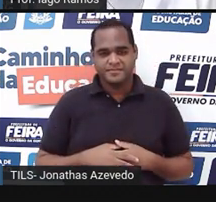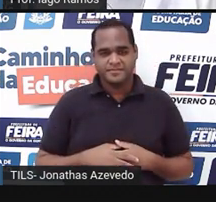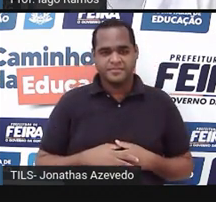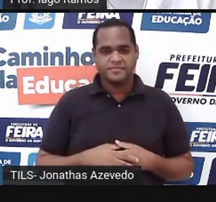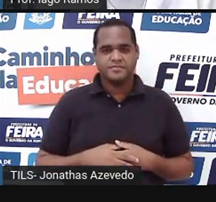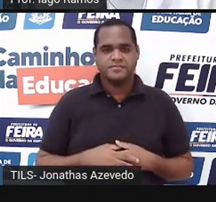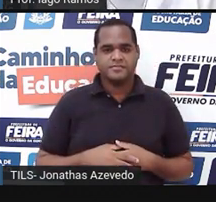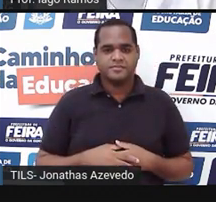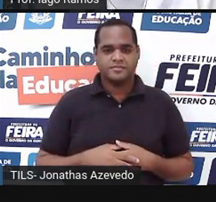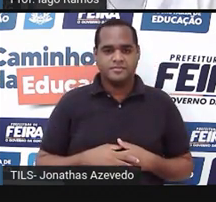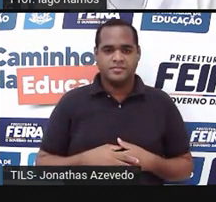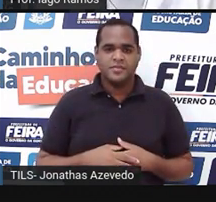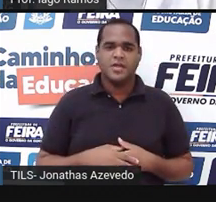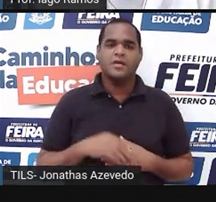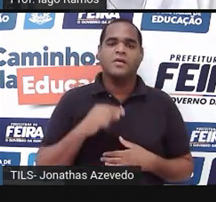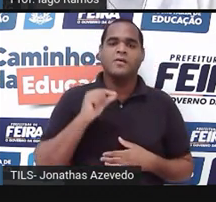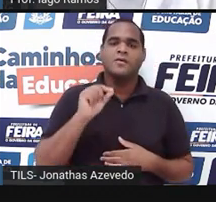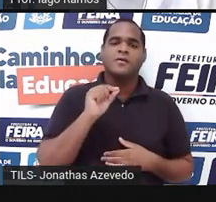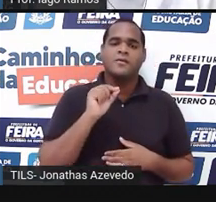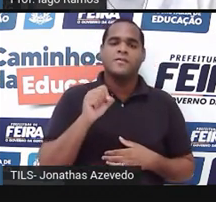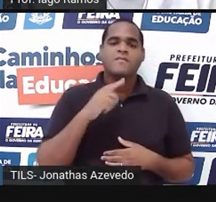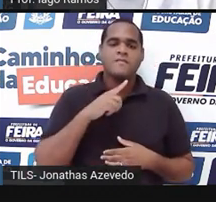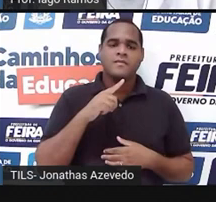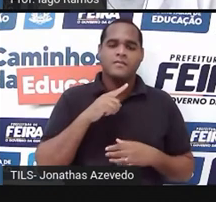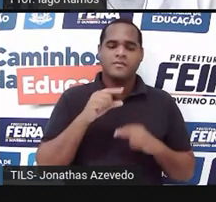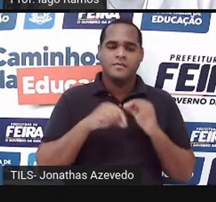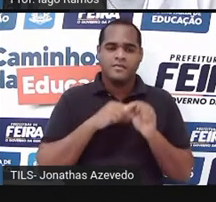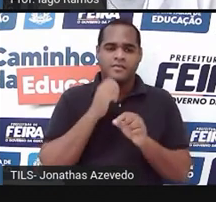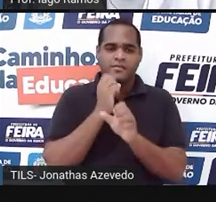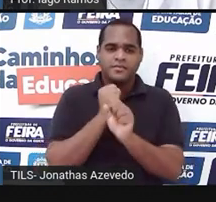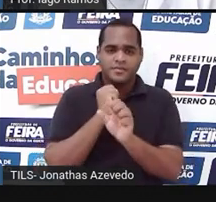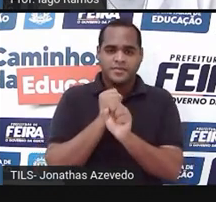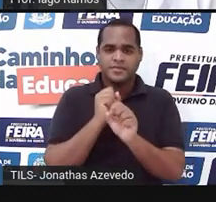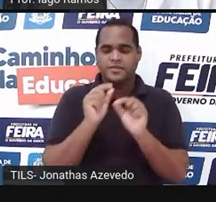em fazer ali eu tô contando